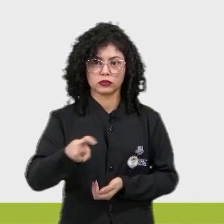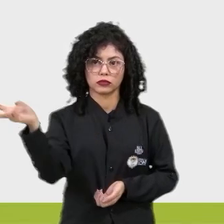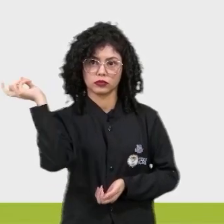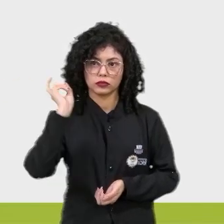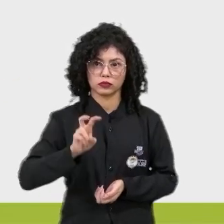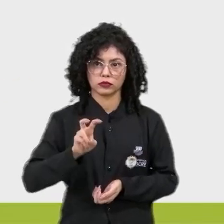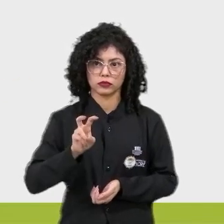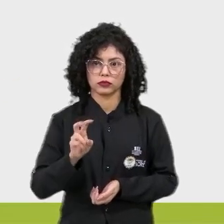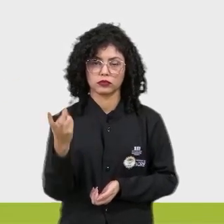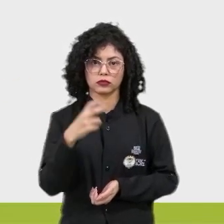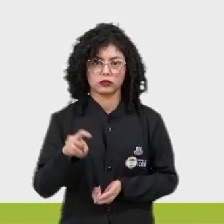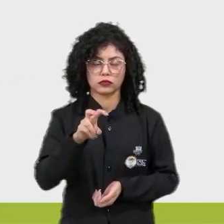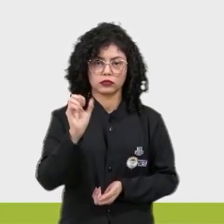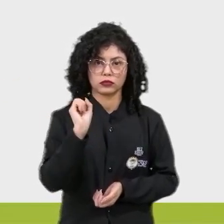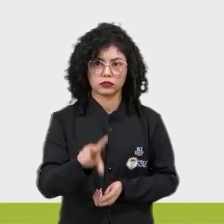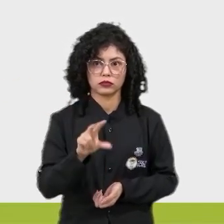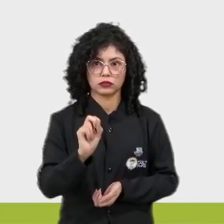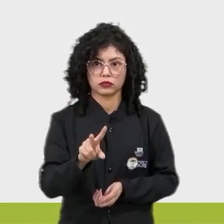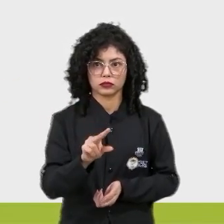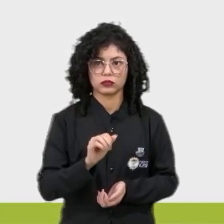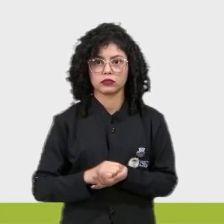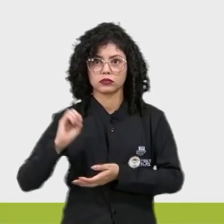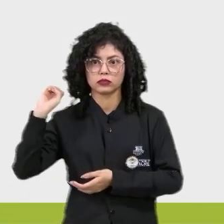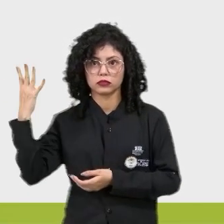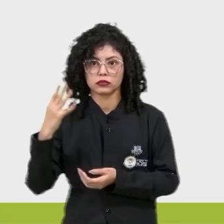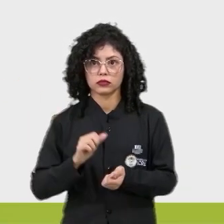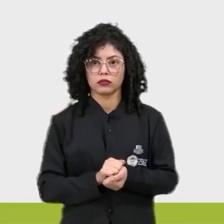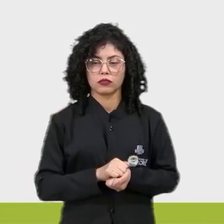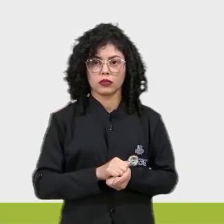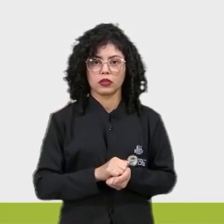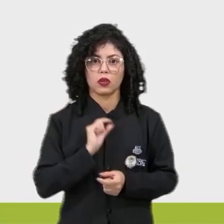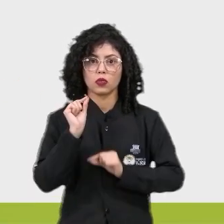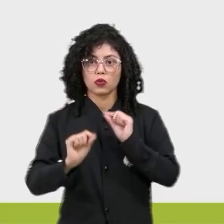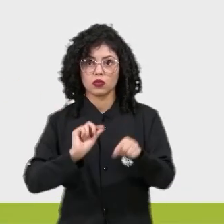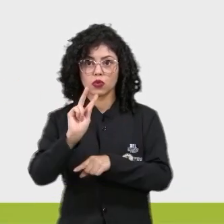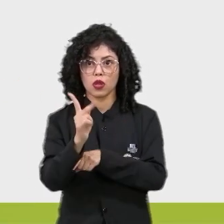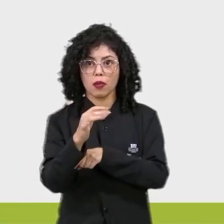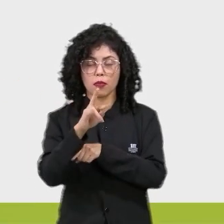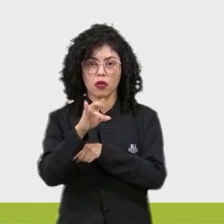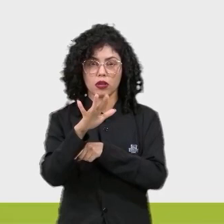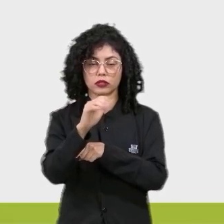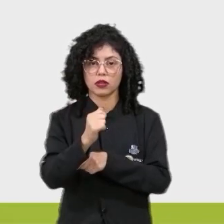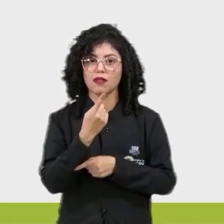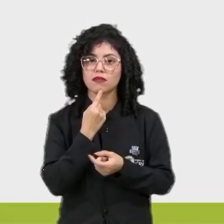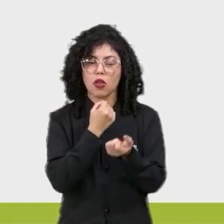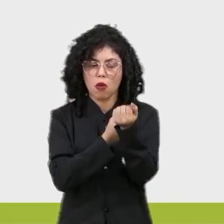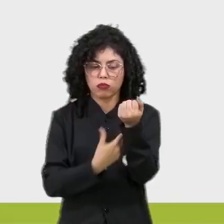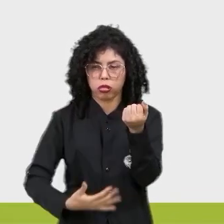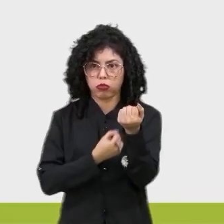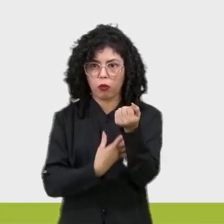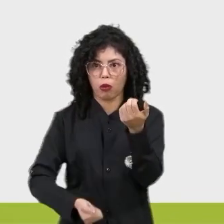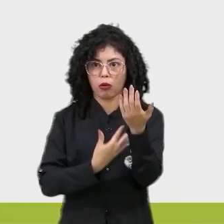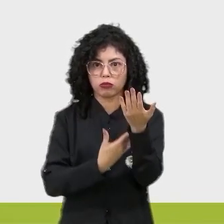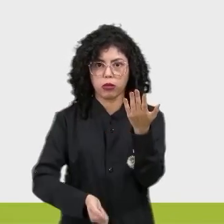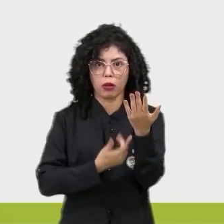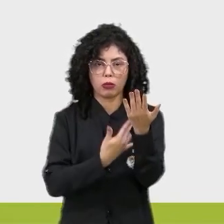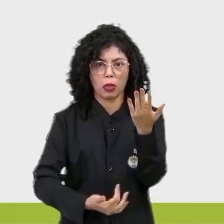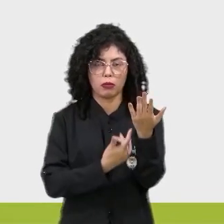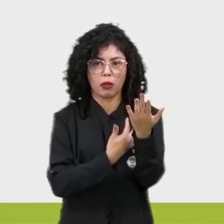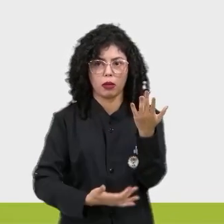da cascavel que pode causar hemorragia. O que é hemorragia? É um derrame sem parar do